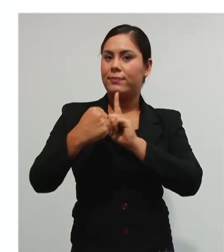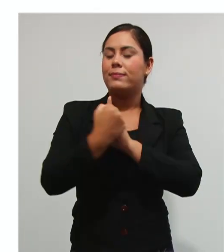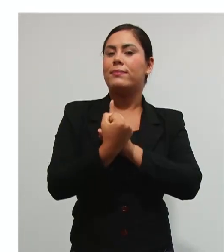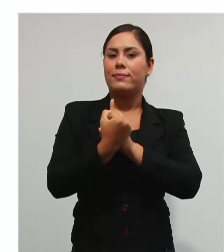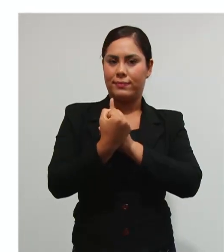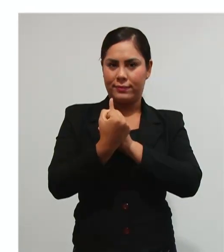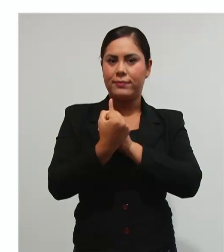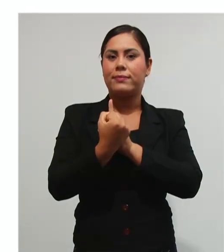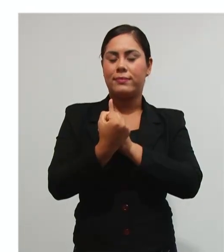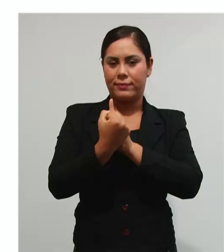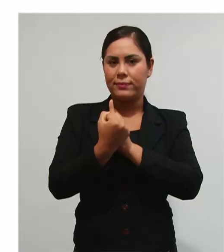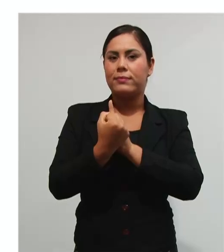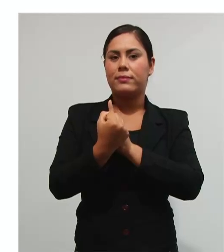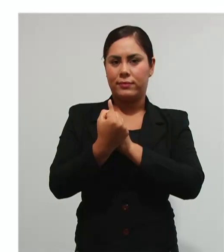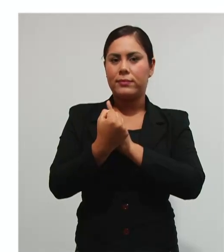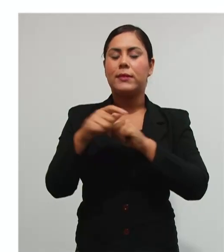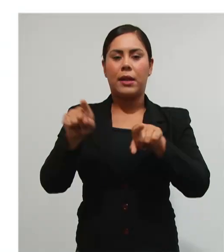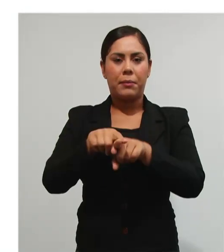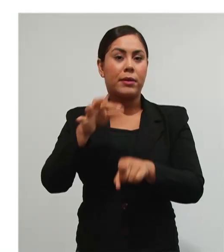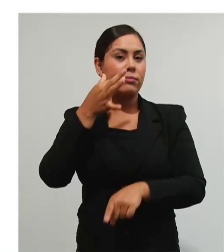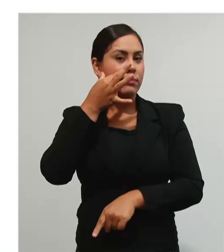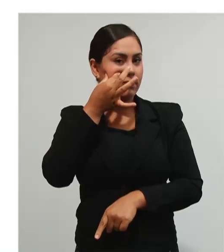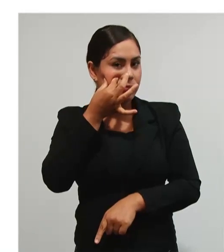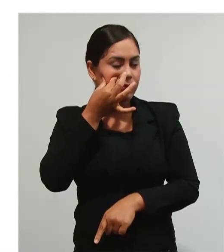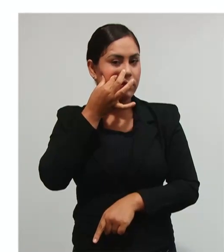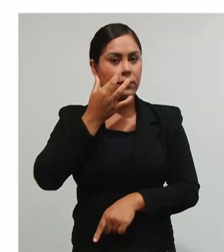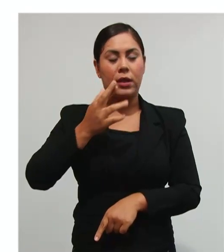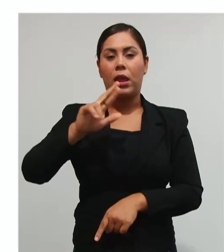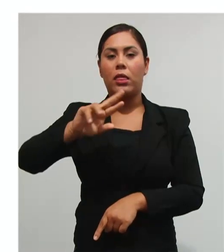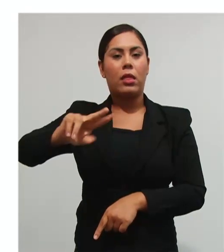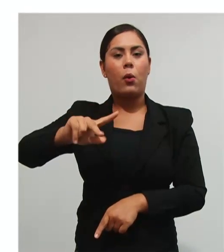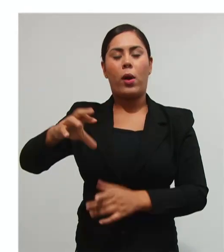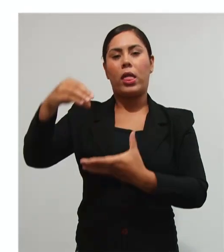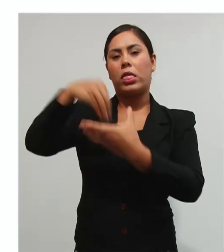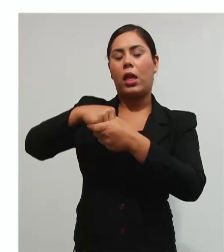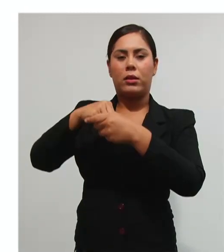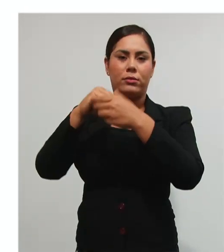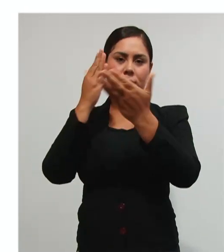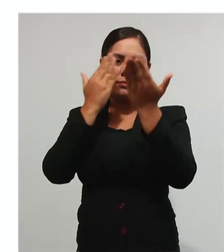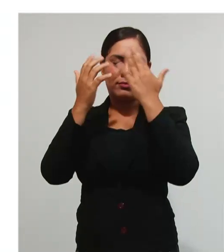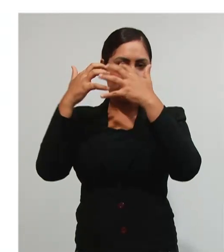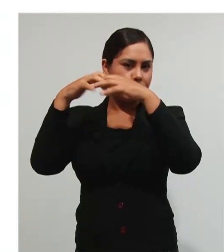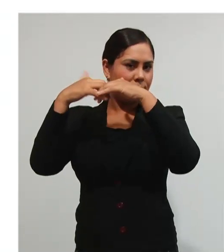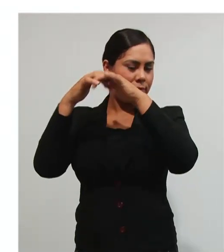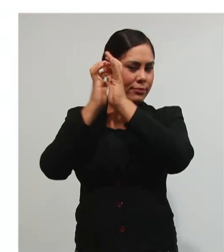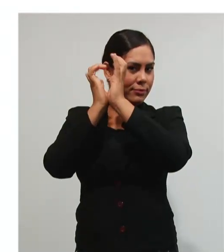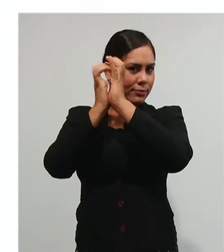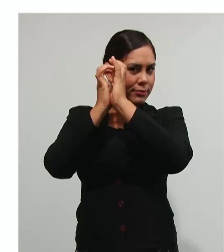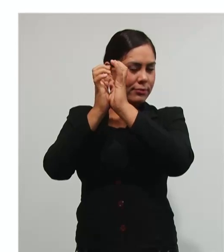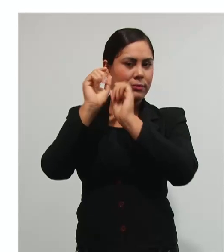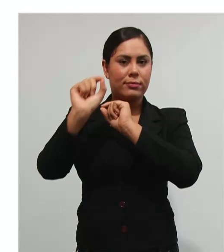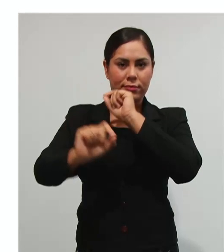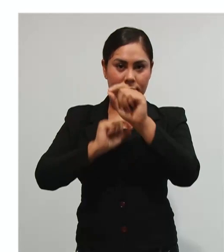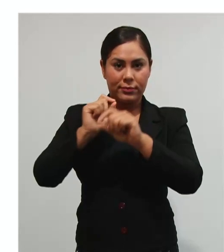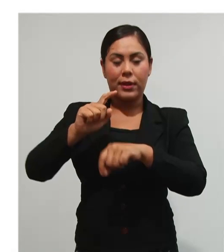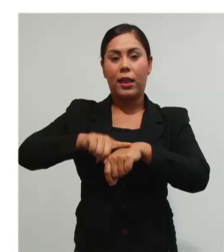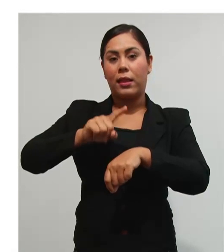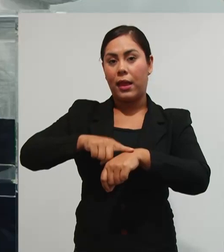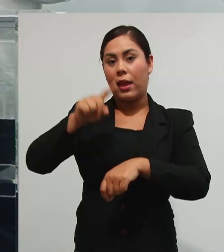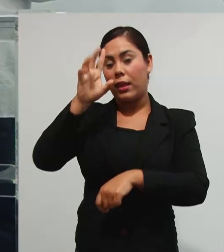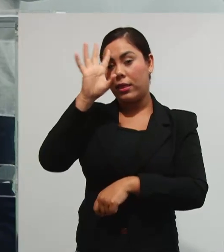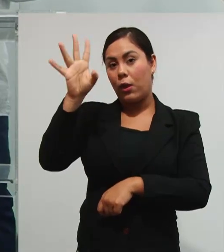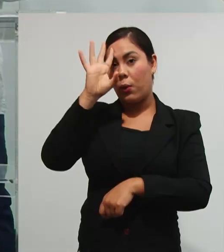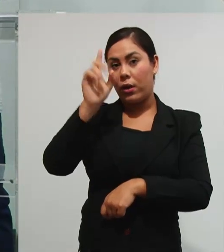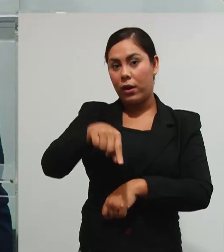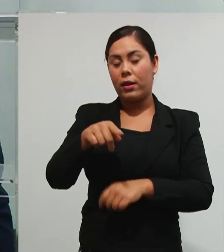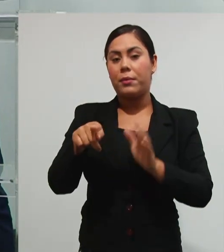sociais e físicos, e não dentro da mente do indivíduo. Então, nessa teoria da